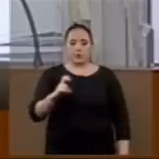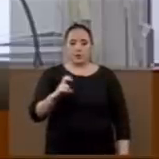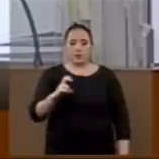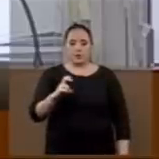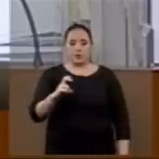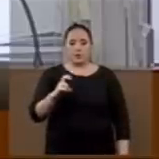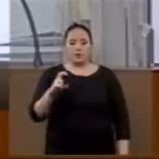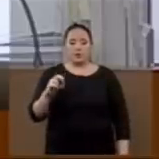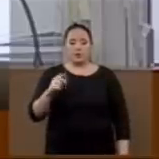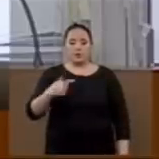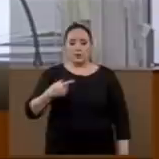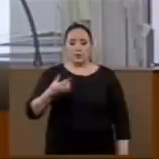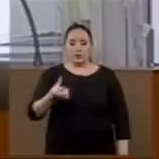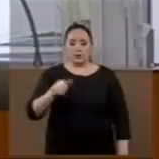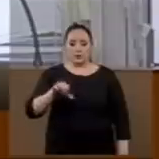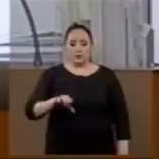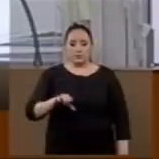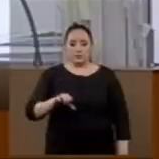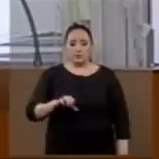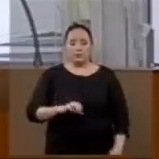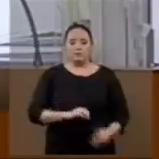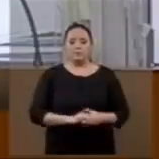550-769.